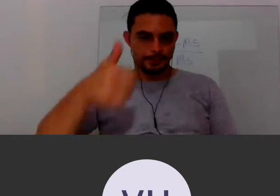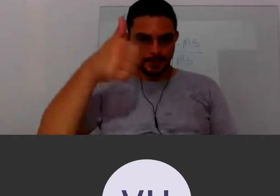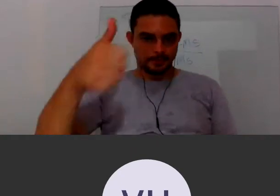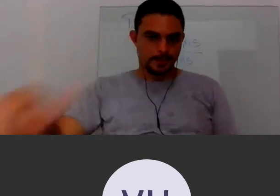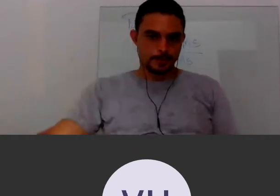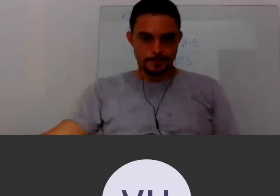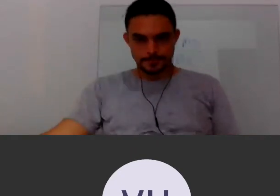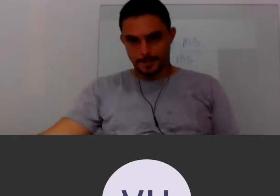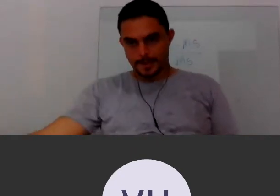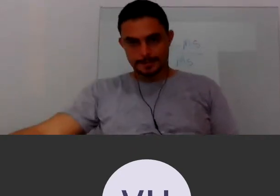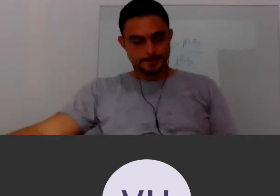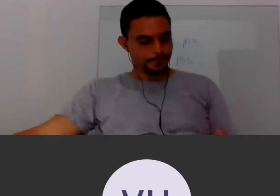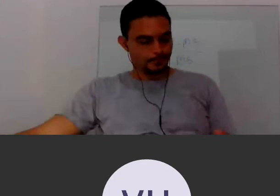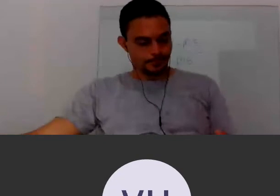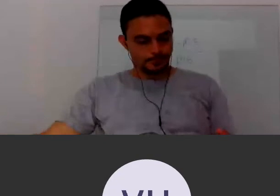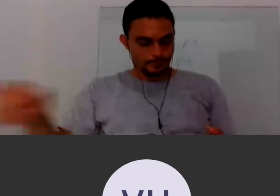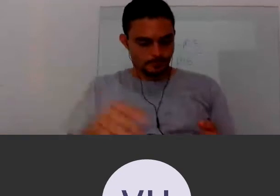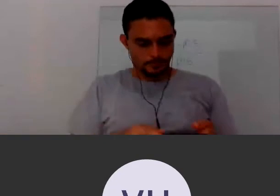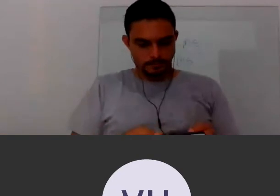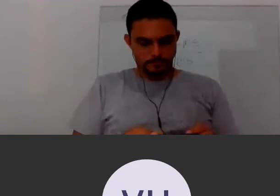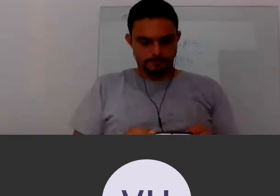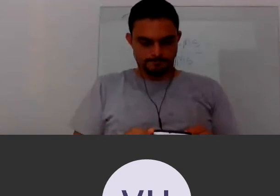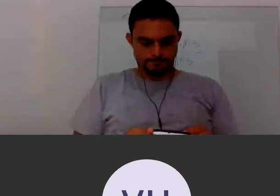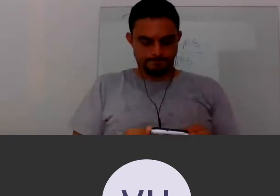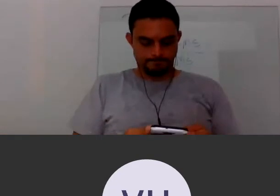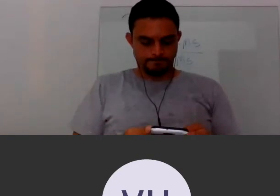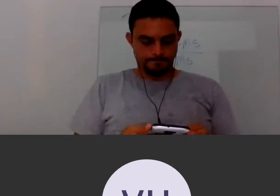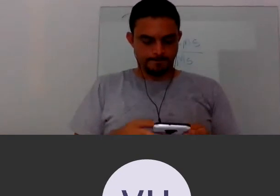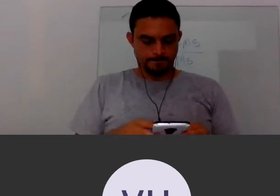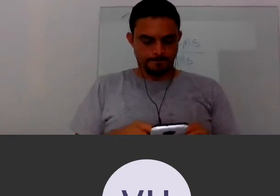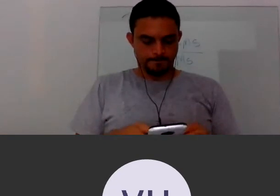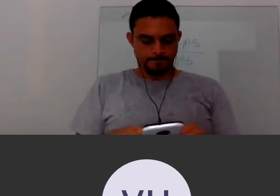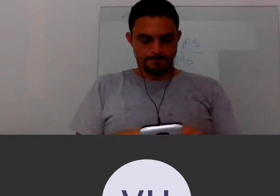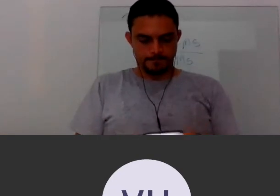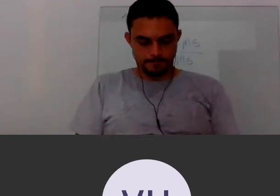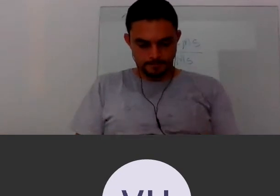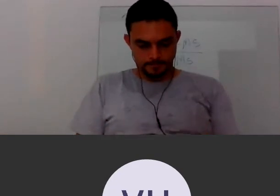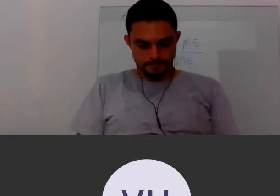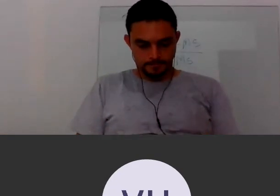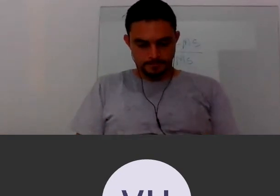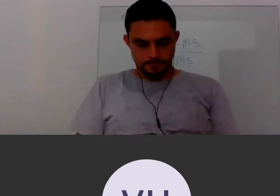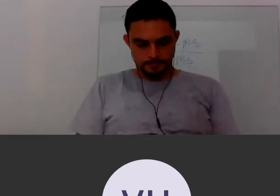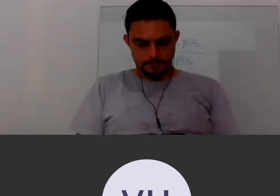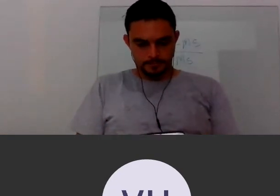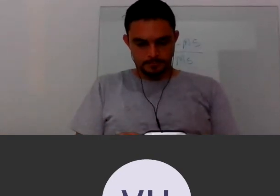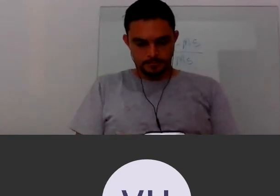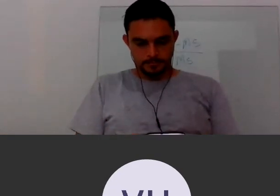saber quem tá aqui. Falou, até mais. Ah, tá. Entendi. Fechou.